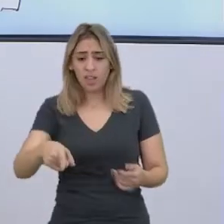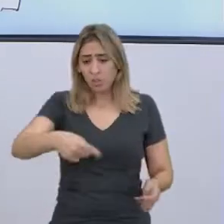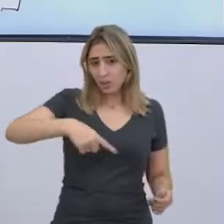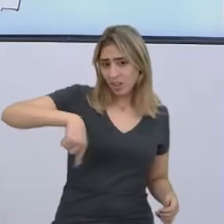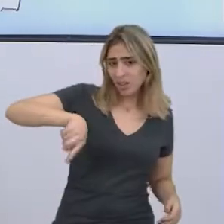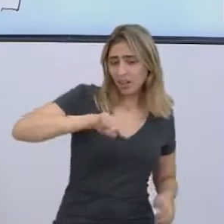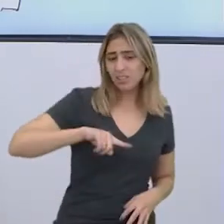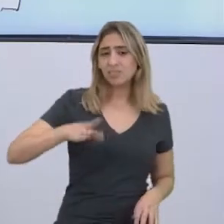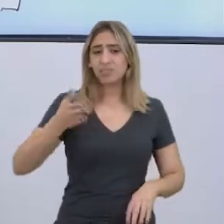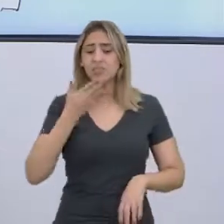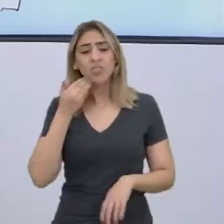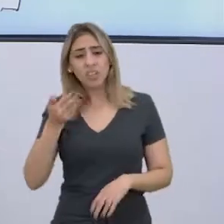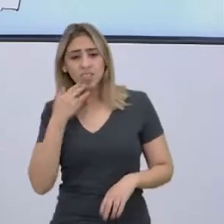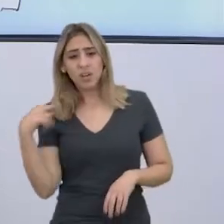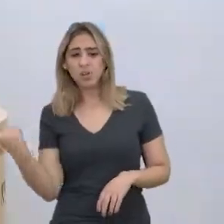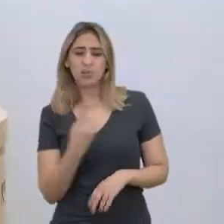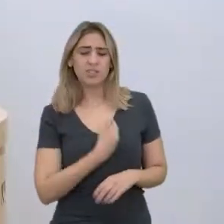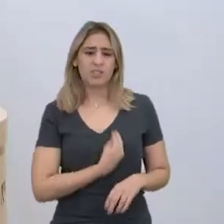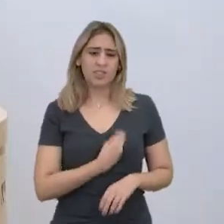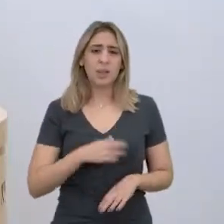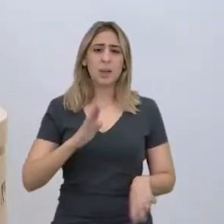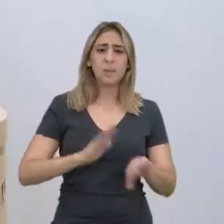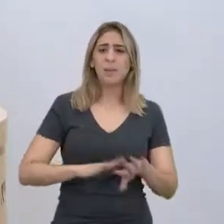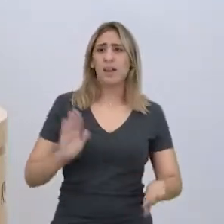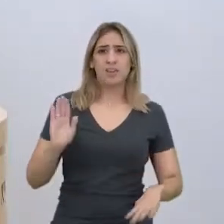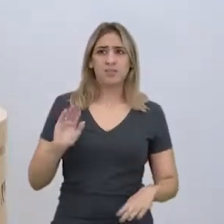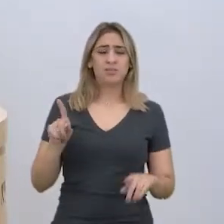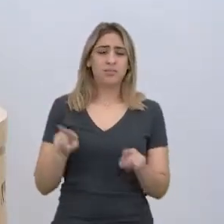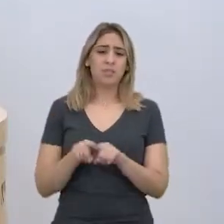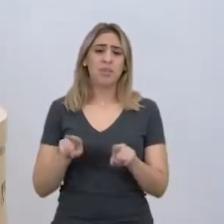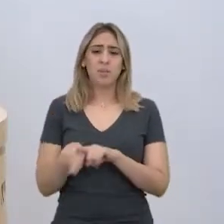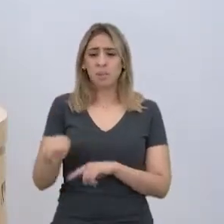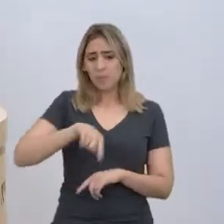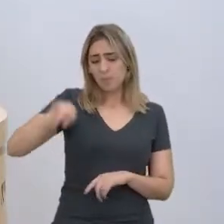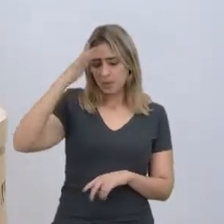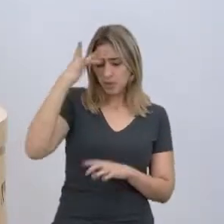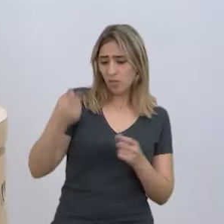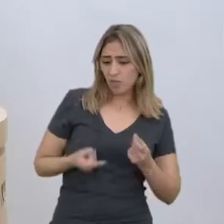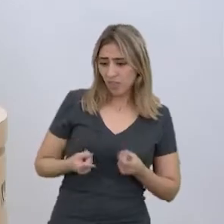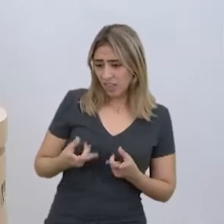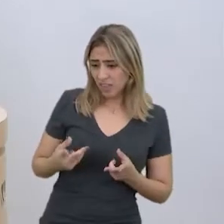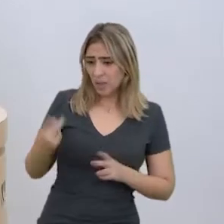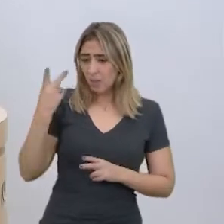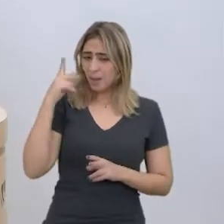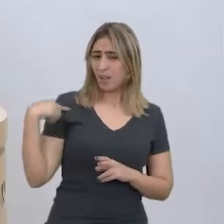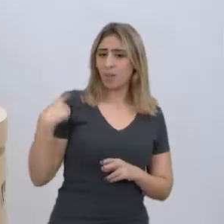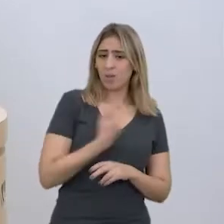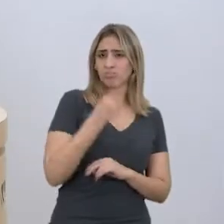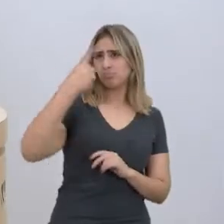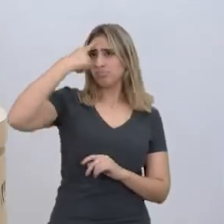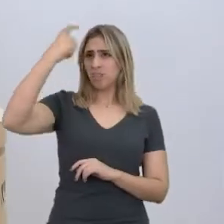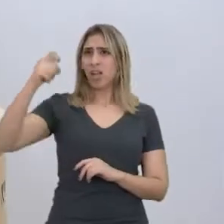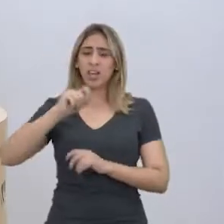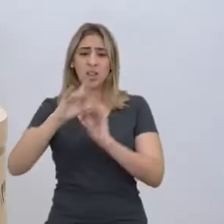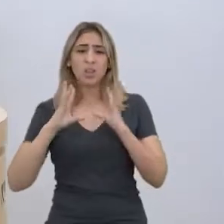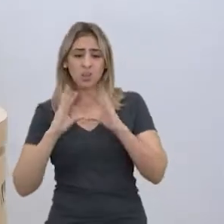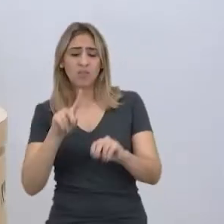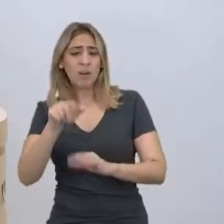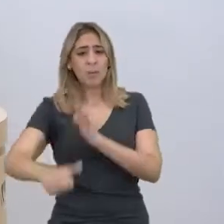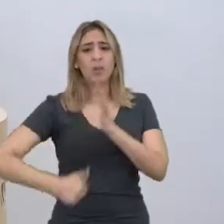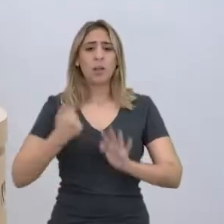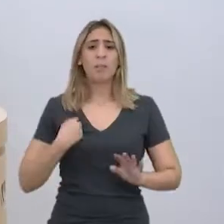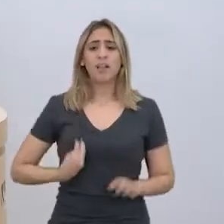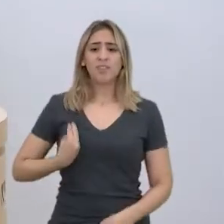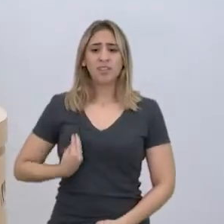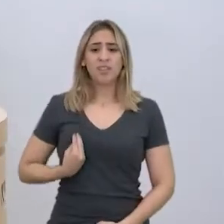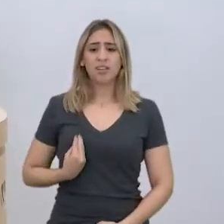eles facilitaram a nossa vida. E mais do que isso, a galera vendeu pra gente essa ideia de que isso vai melhorar a minha